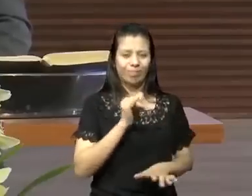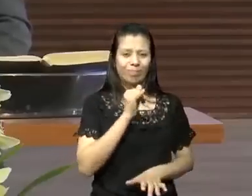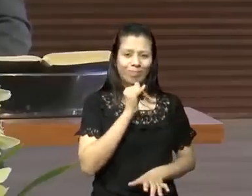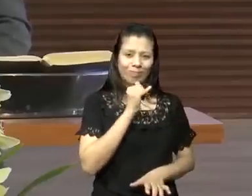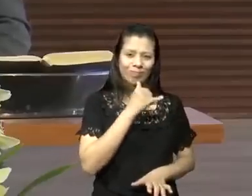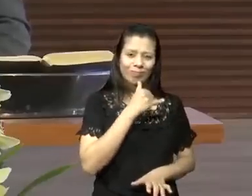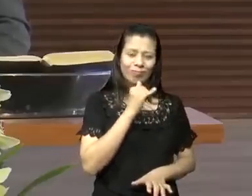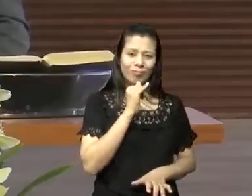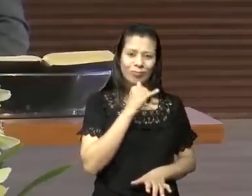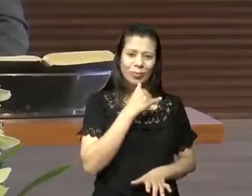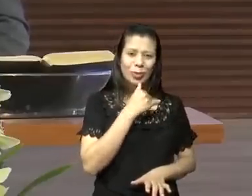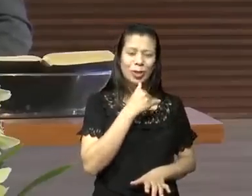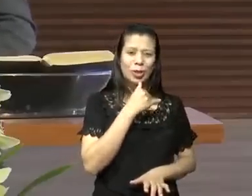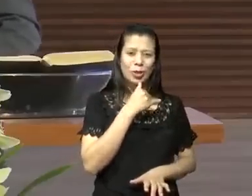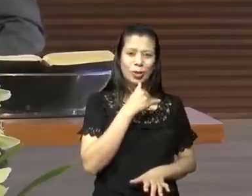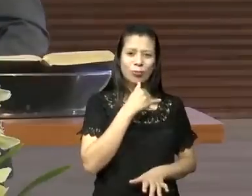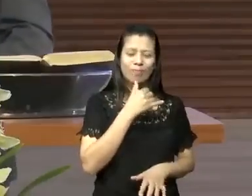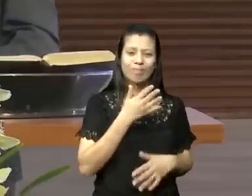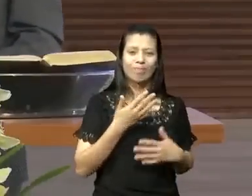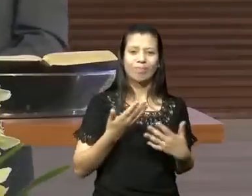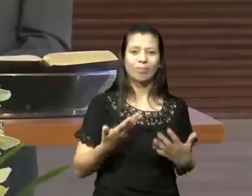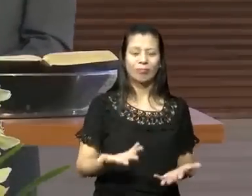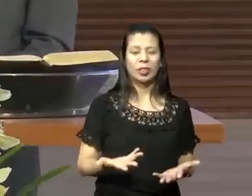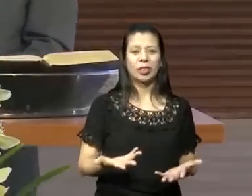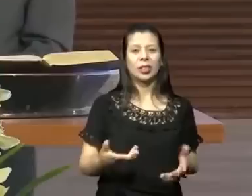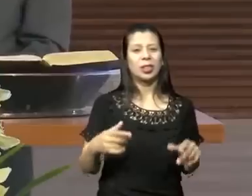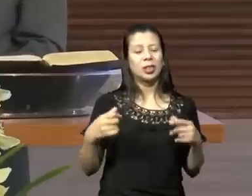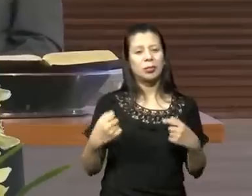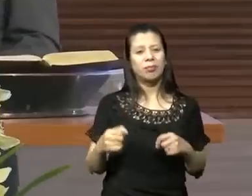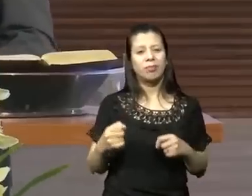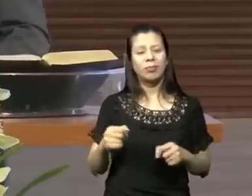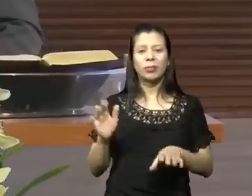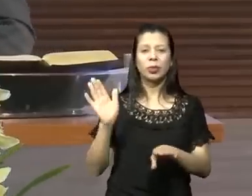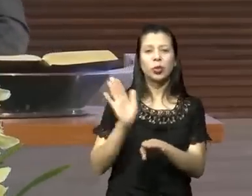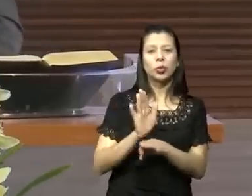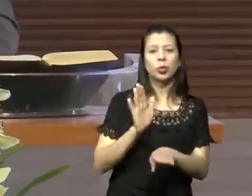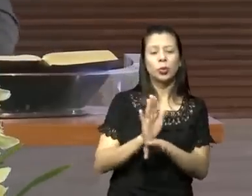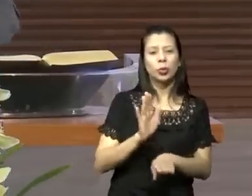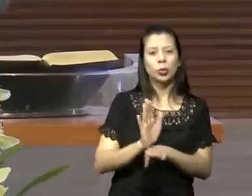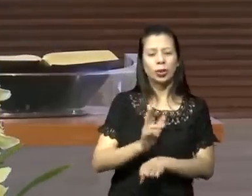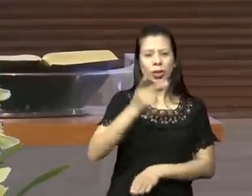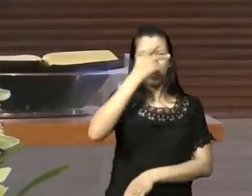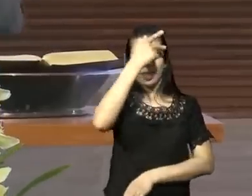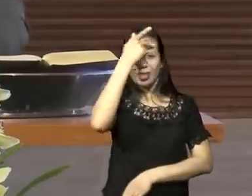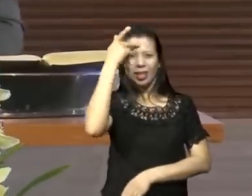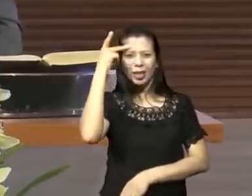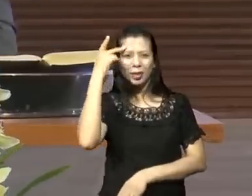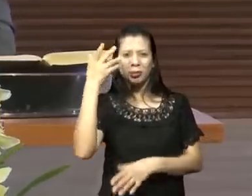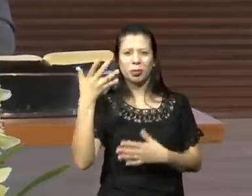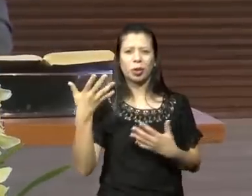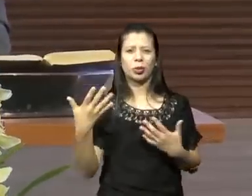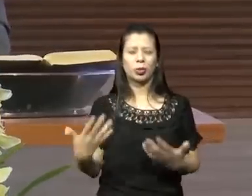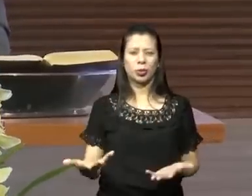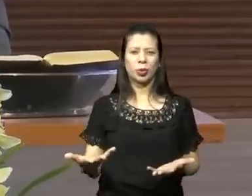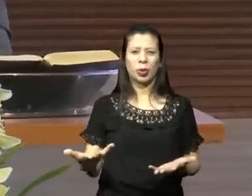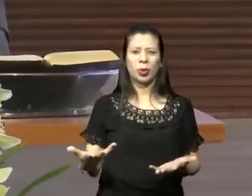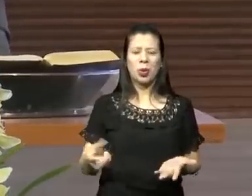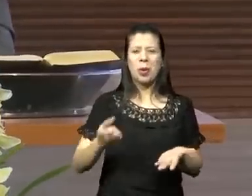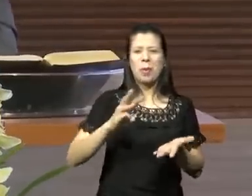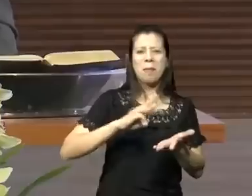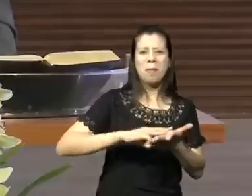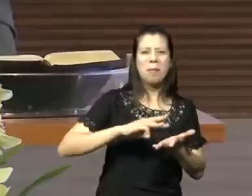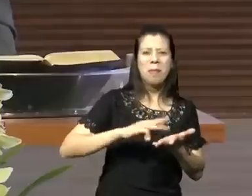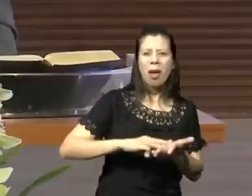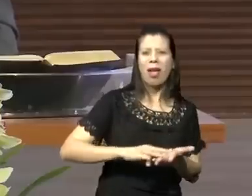vai ter que tratar alguns casos de pessoas que se dizem cristãs que se dizem Adventista do Sétimo Dia seguidores de